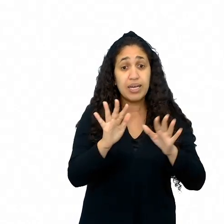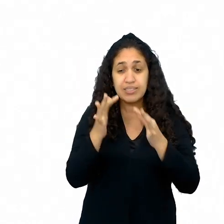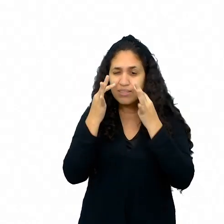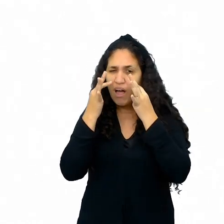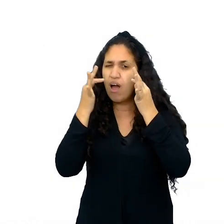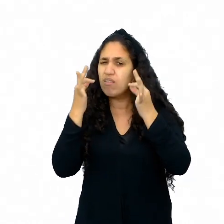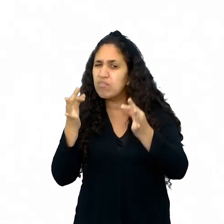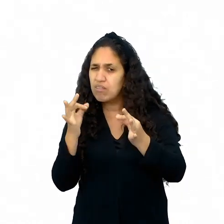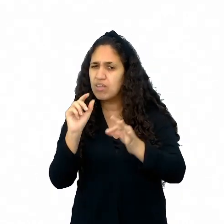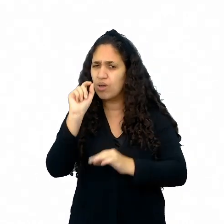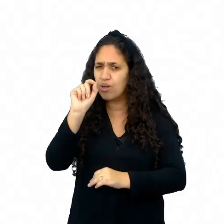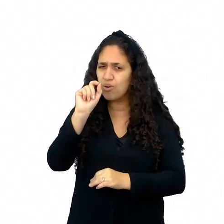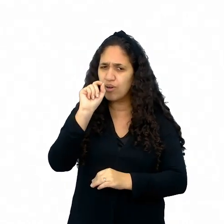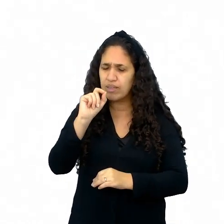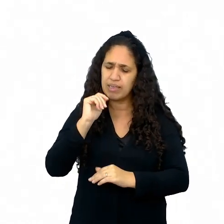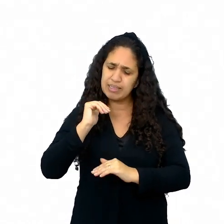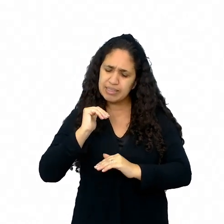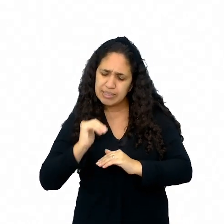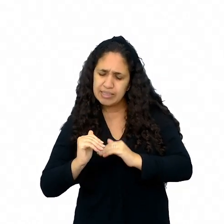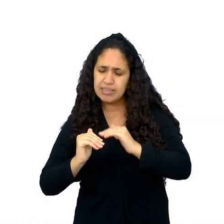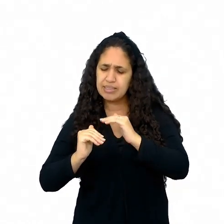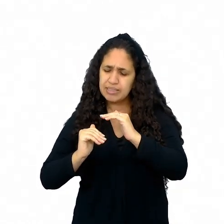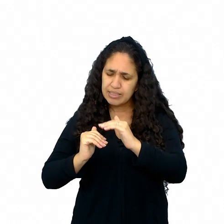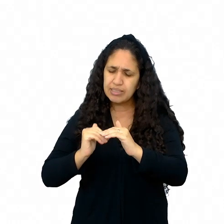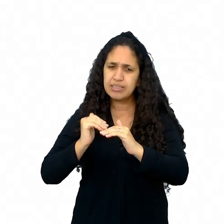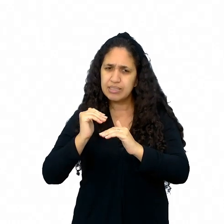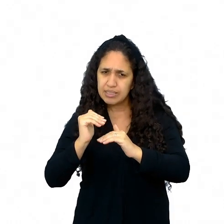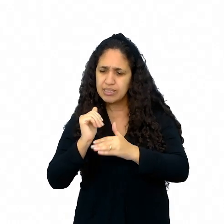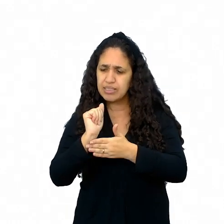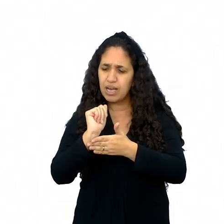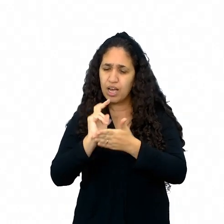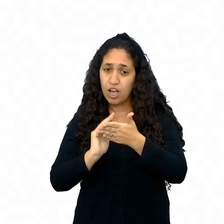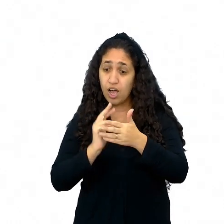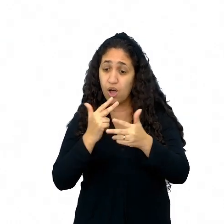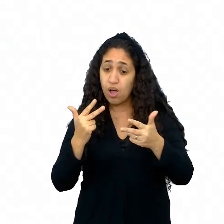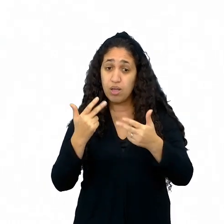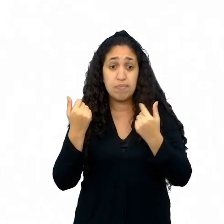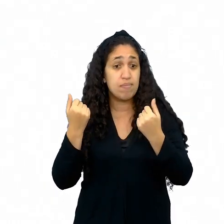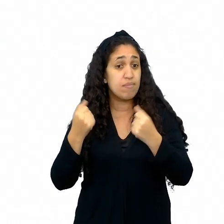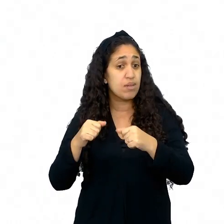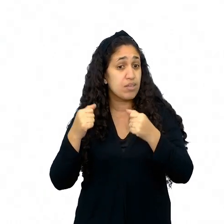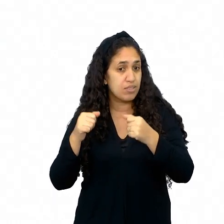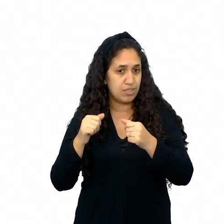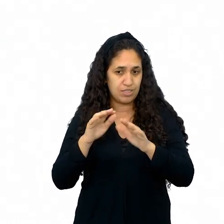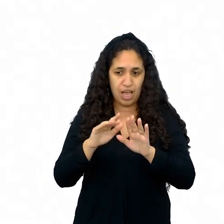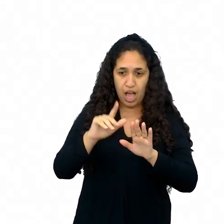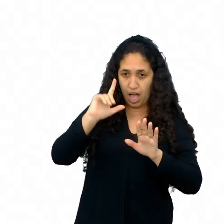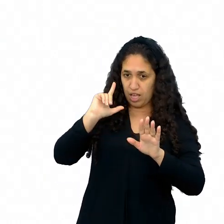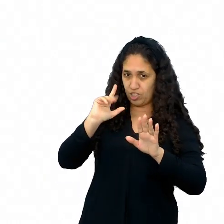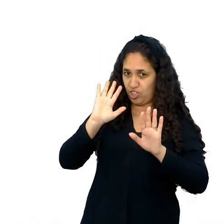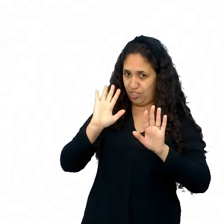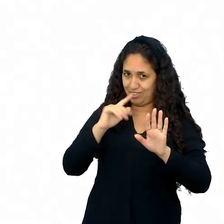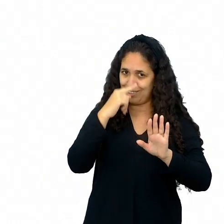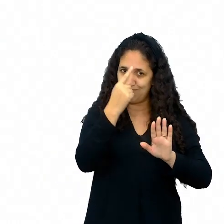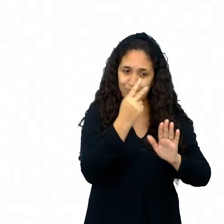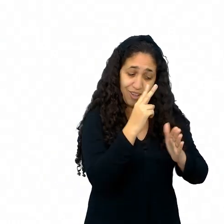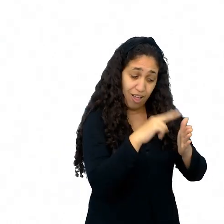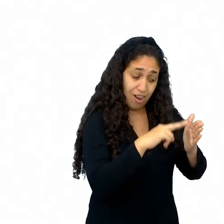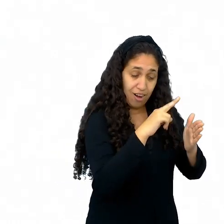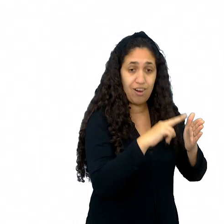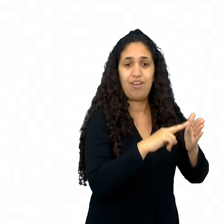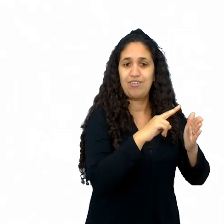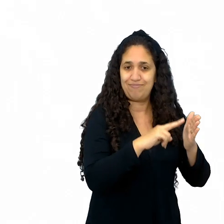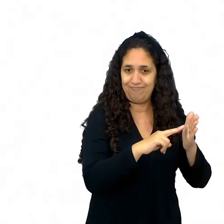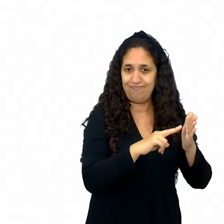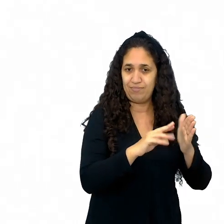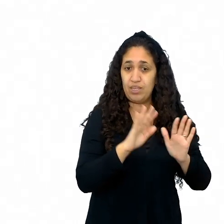aos processos, não é? Às atividades que são necessárias antes da leitura, tanto quanto